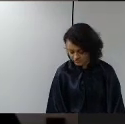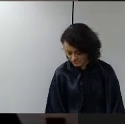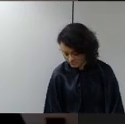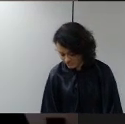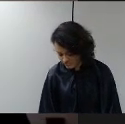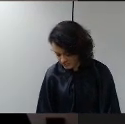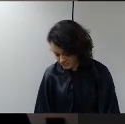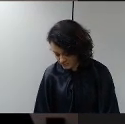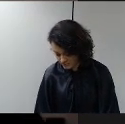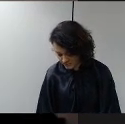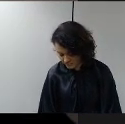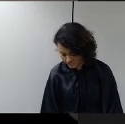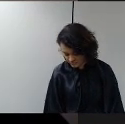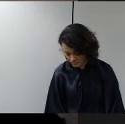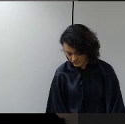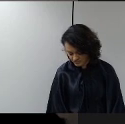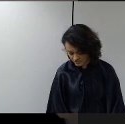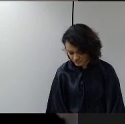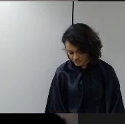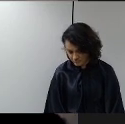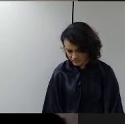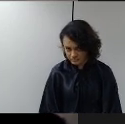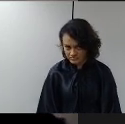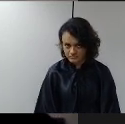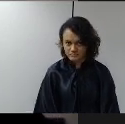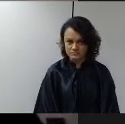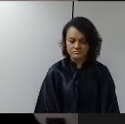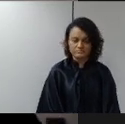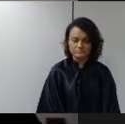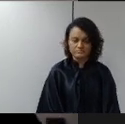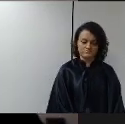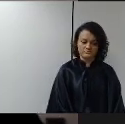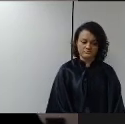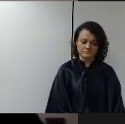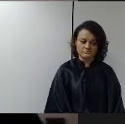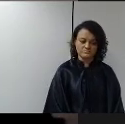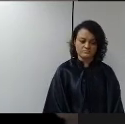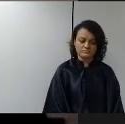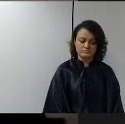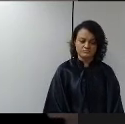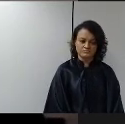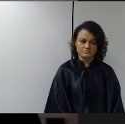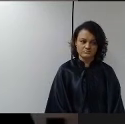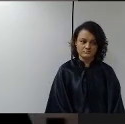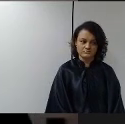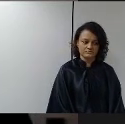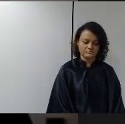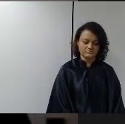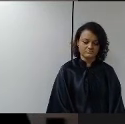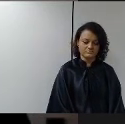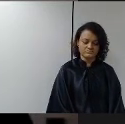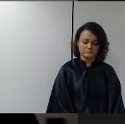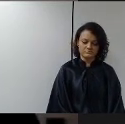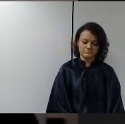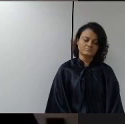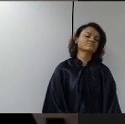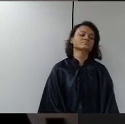Og Fernandes, para algumas considerações importantes que Sua Excelência gostaria de